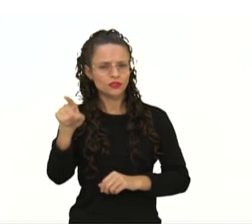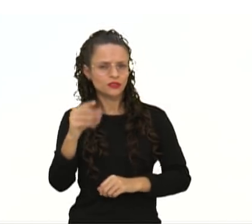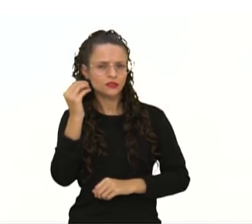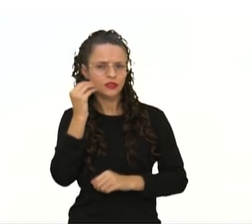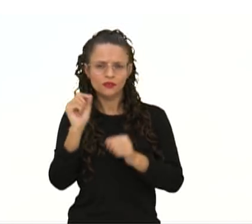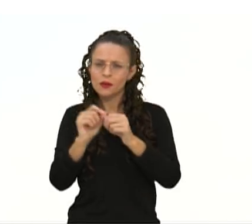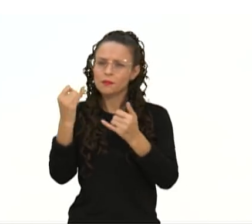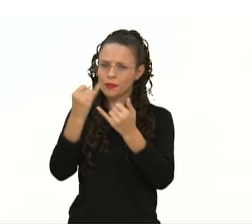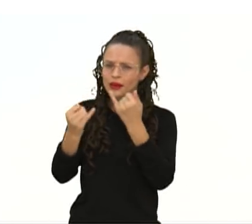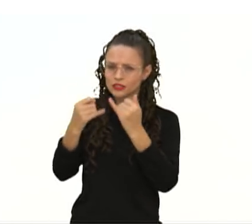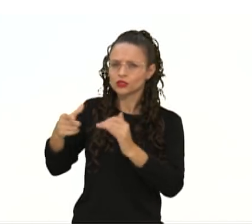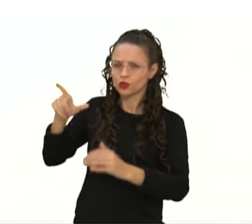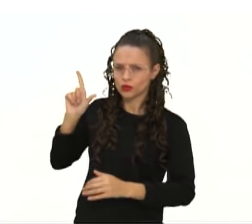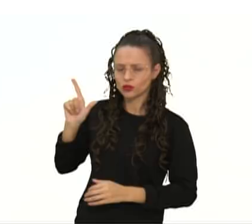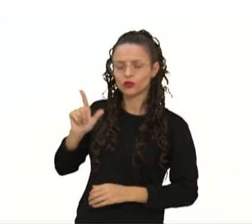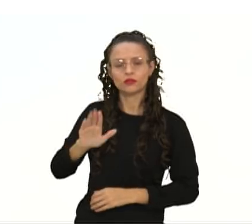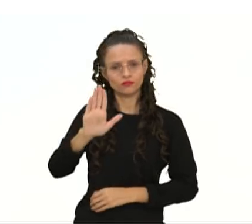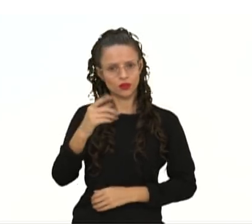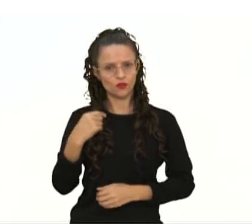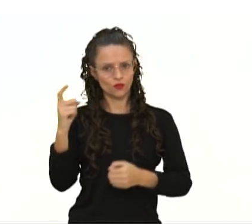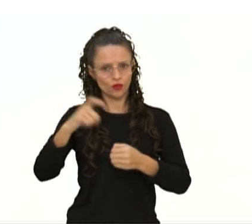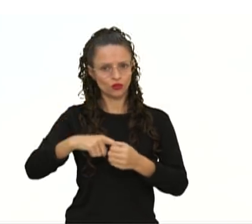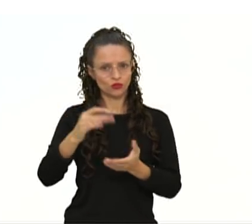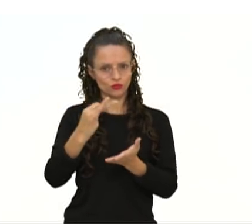com o anterior, e já volto com a correção.